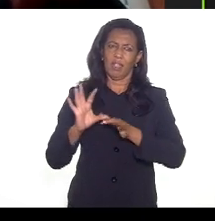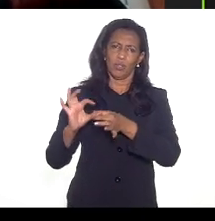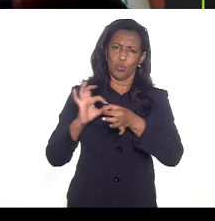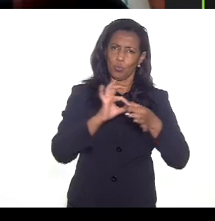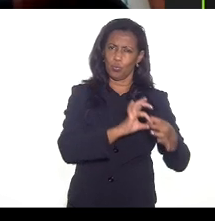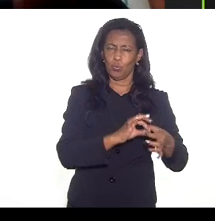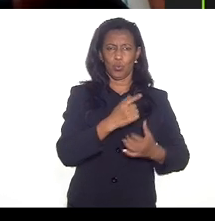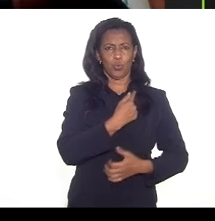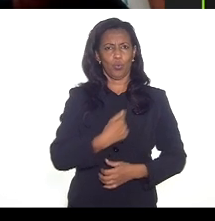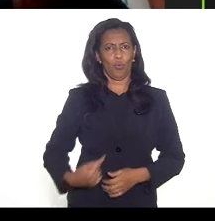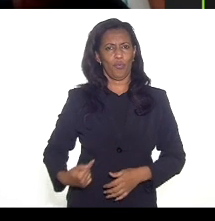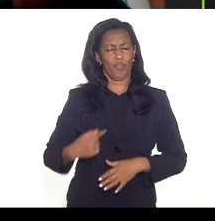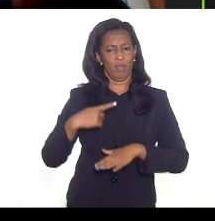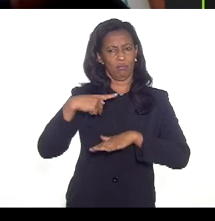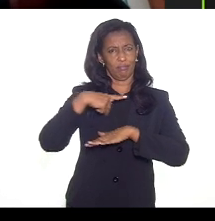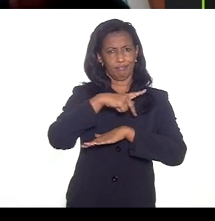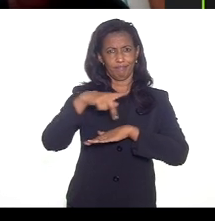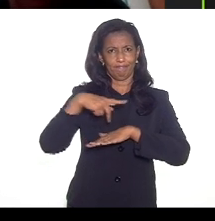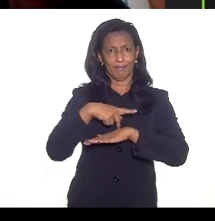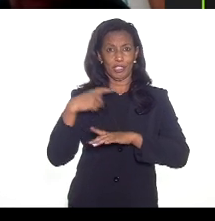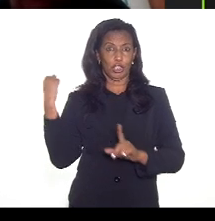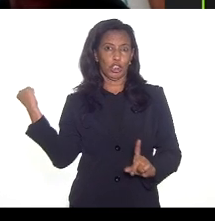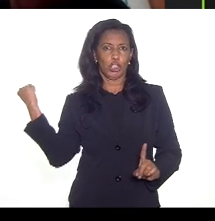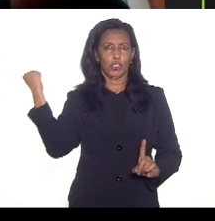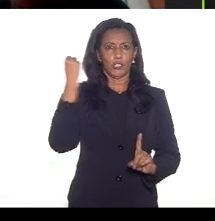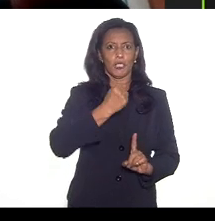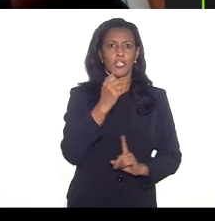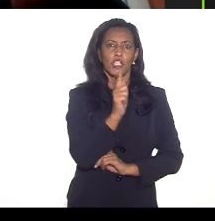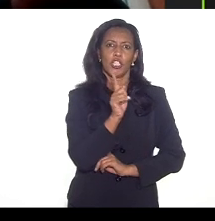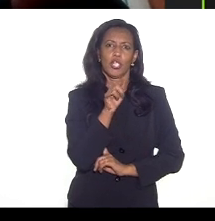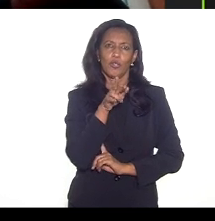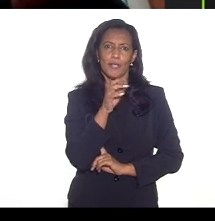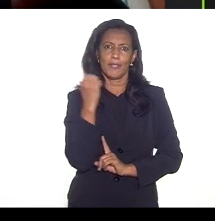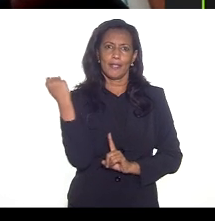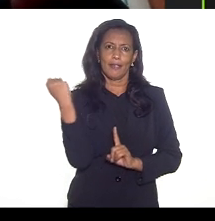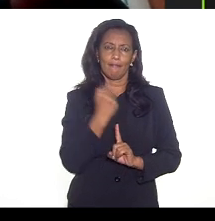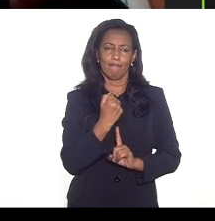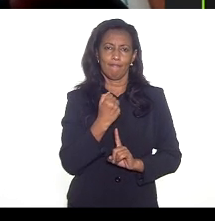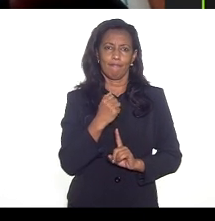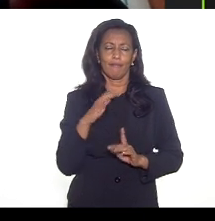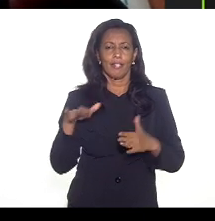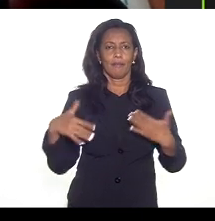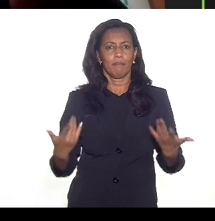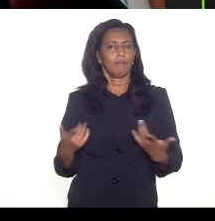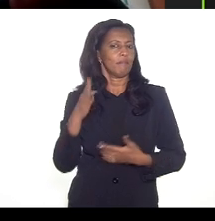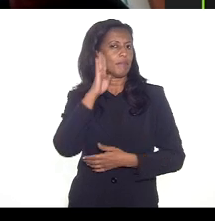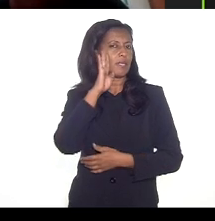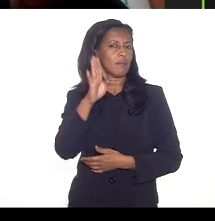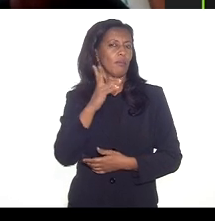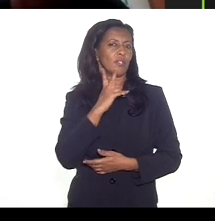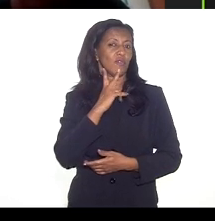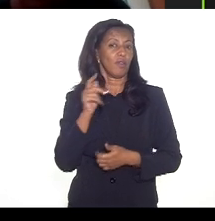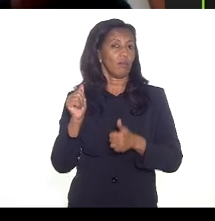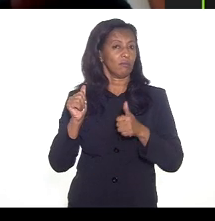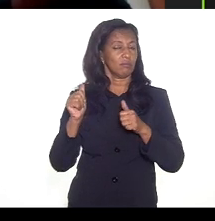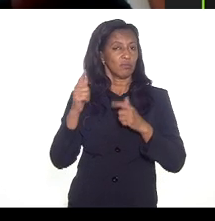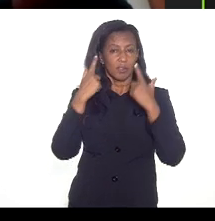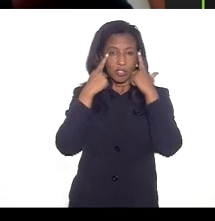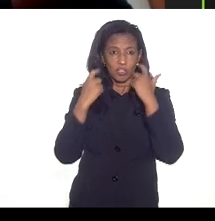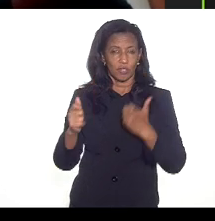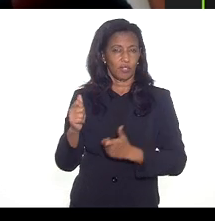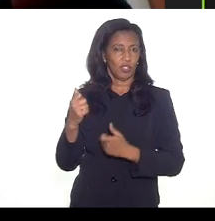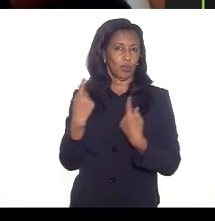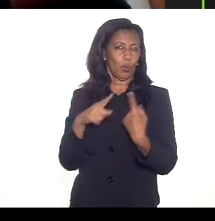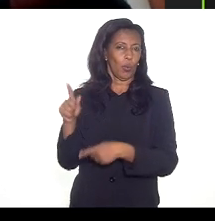governo nacional genocida, inclusive na questão das políticas para as mulheres e do feminicídio. Nós tivemos